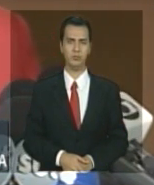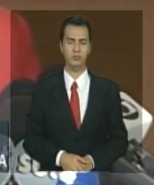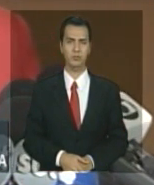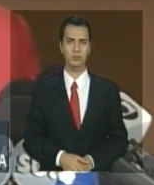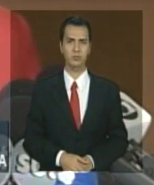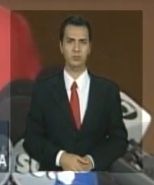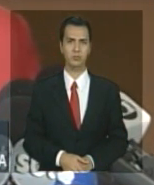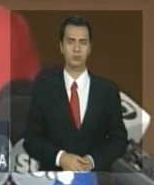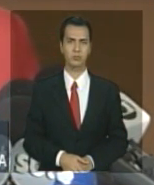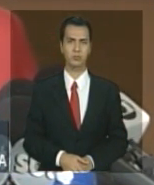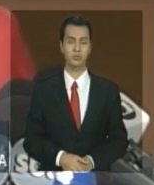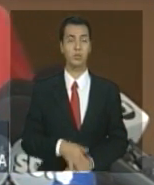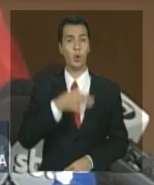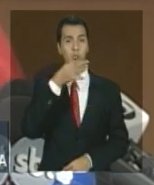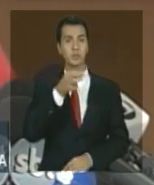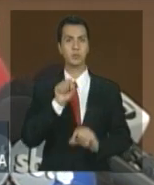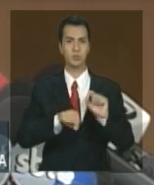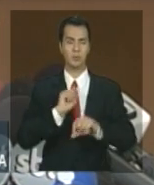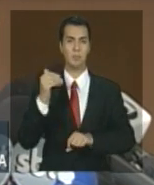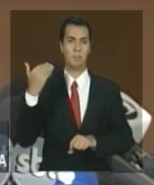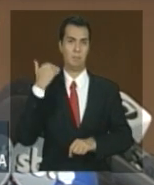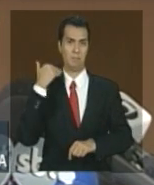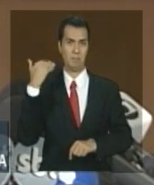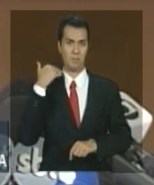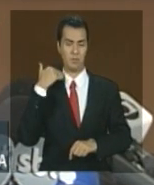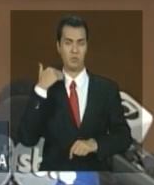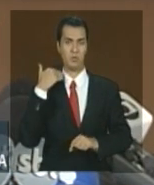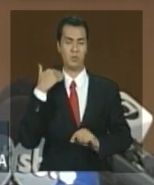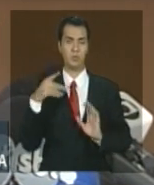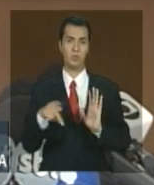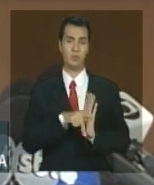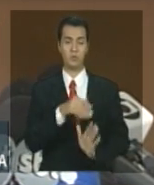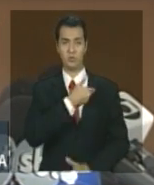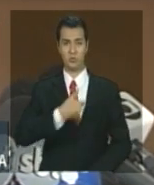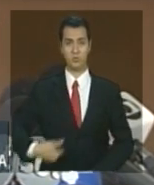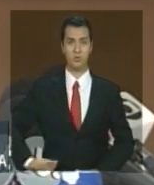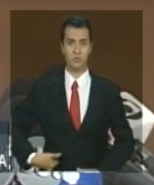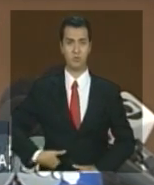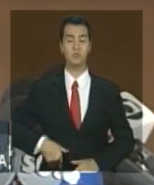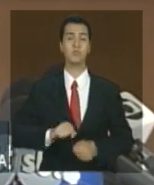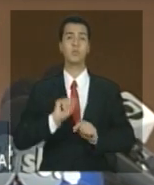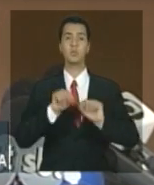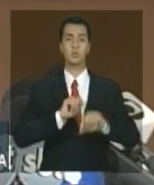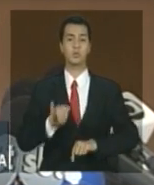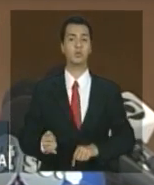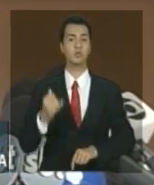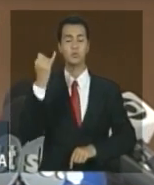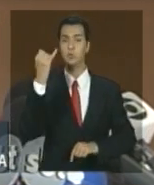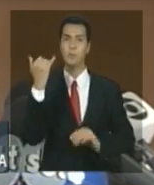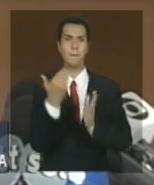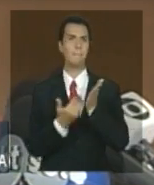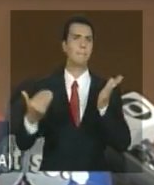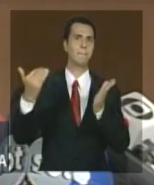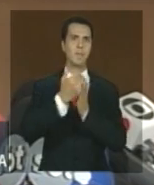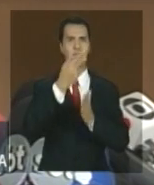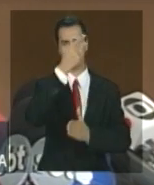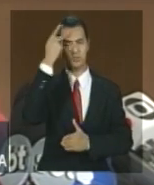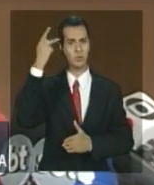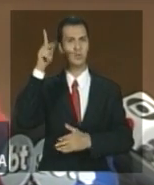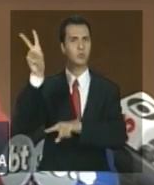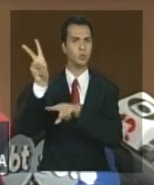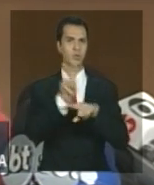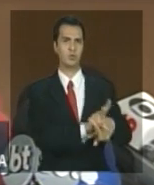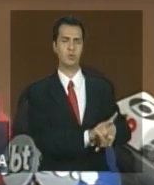os bancos públicos estão fazendo o que já fizeram na crise. Reduziram os juros, ganharam market share. E